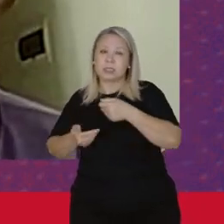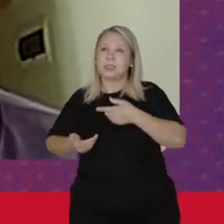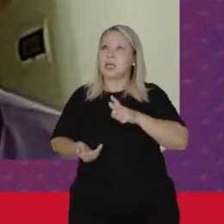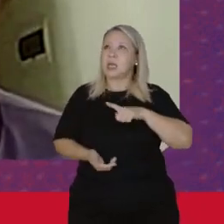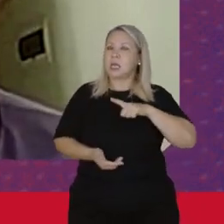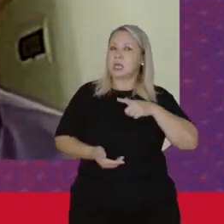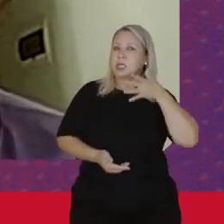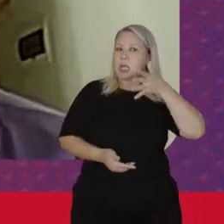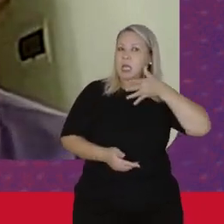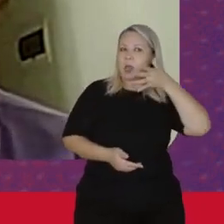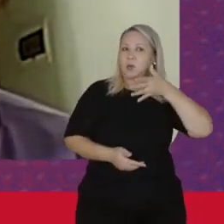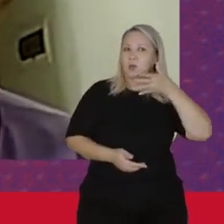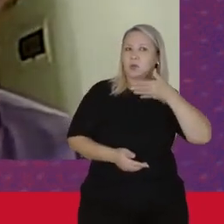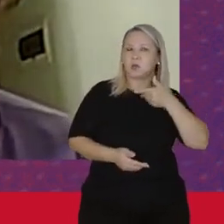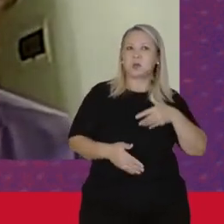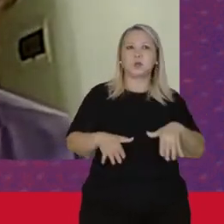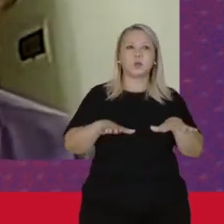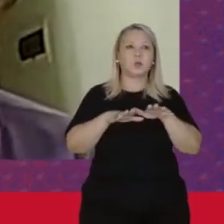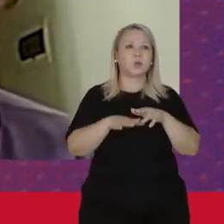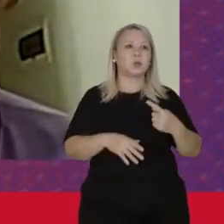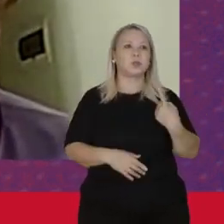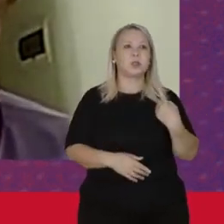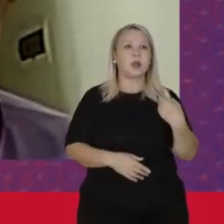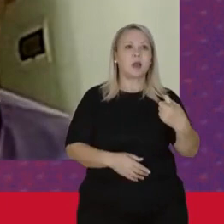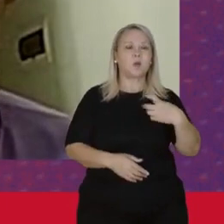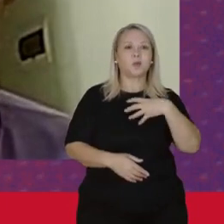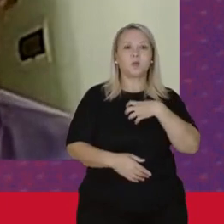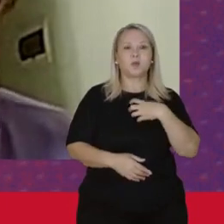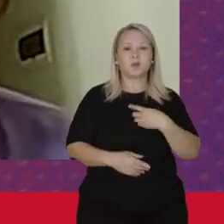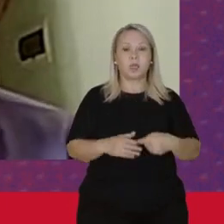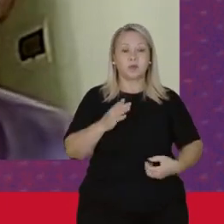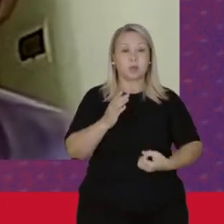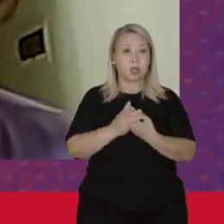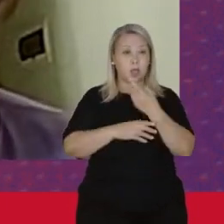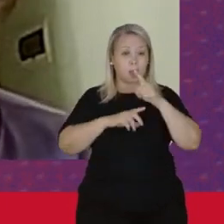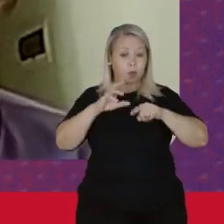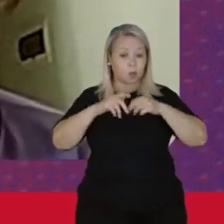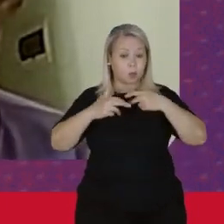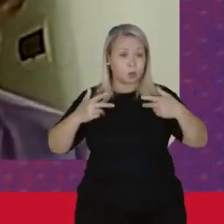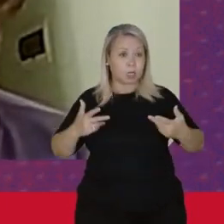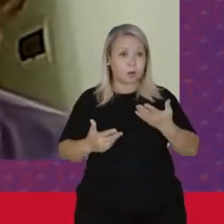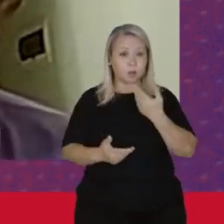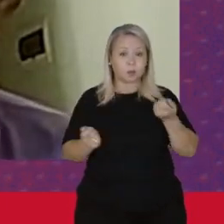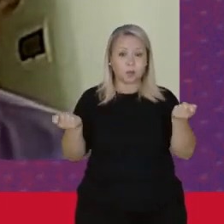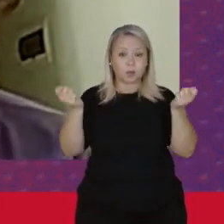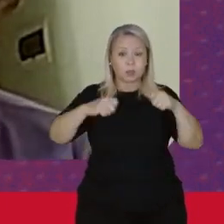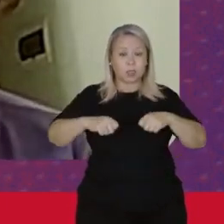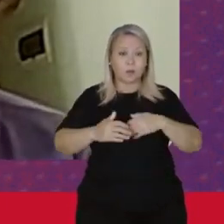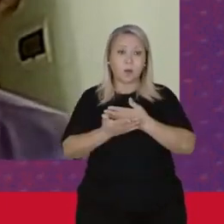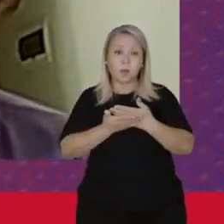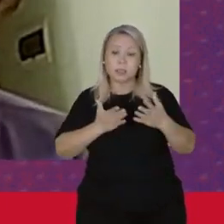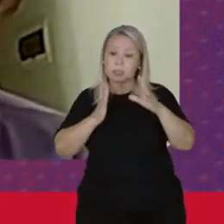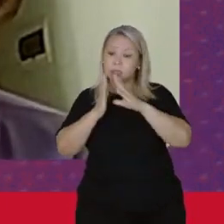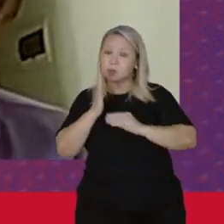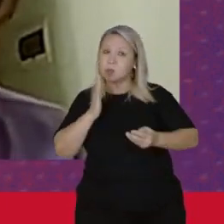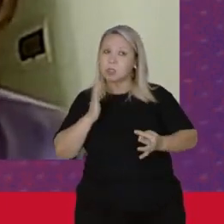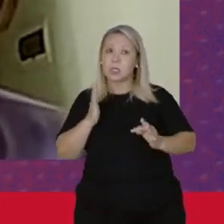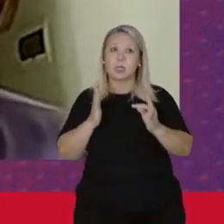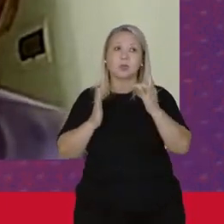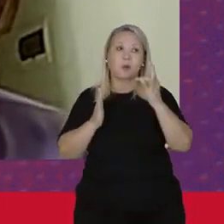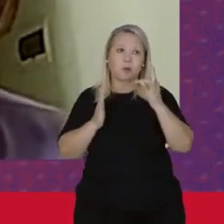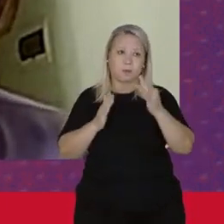discurso, né, hegemônico de que a única forma de produzir alimentos possível é a partir desse modelo